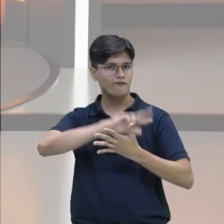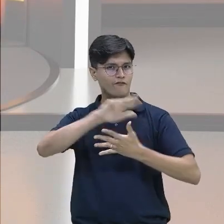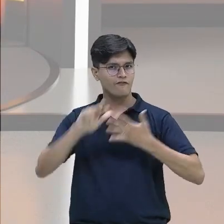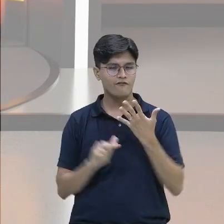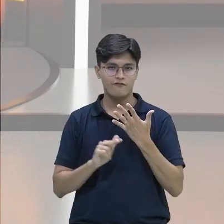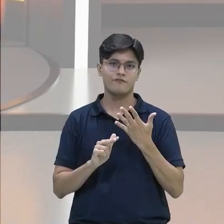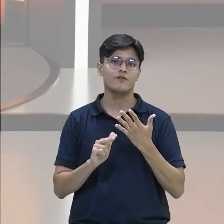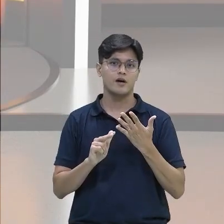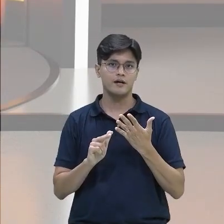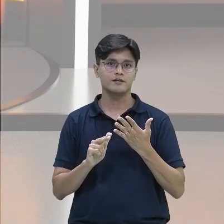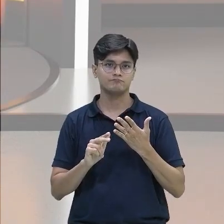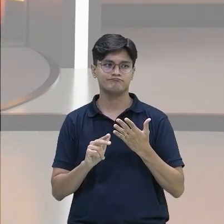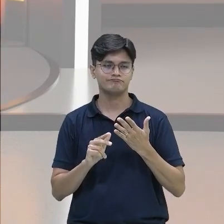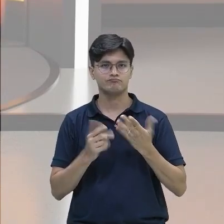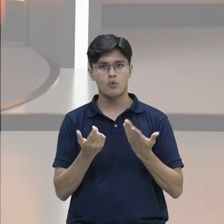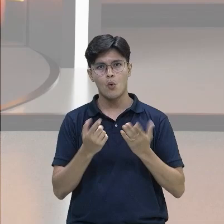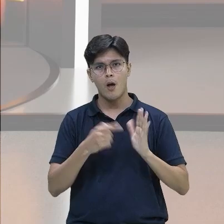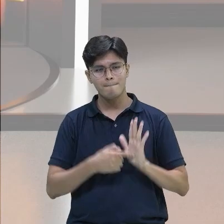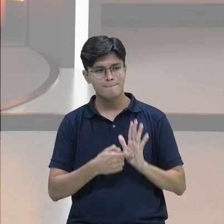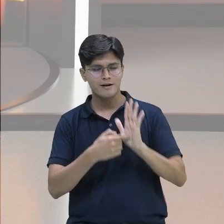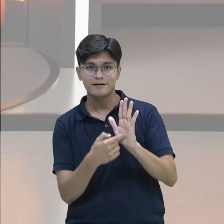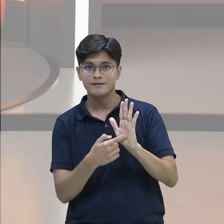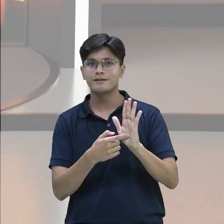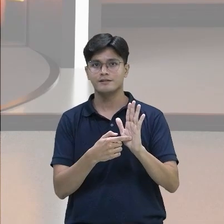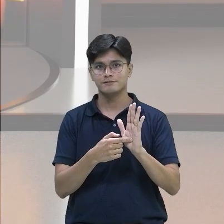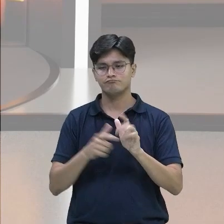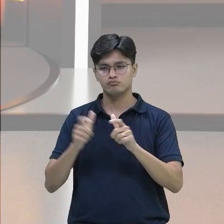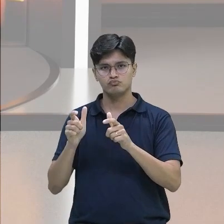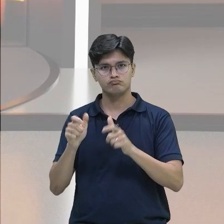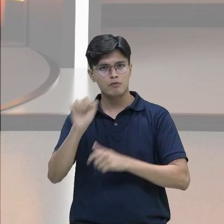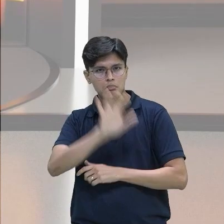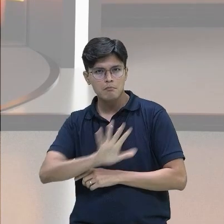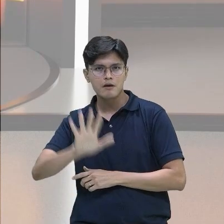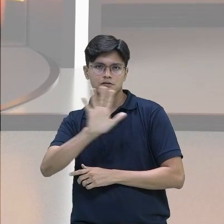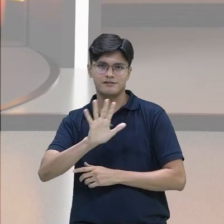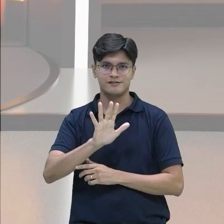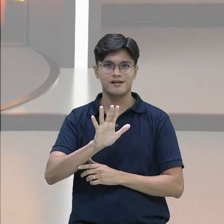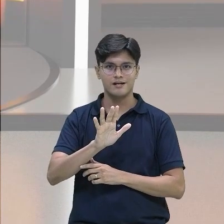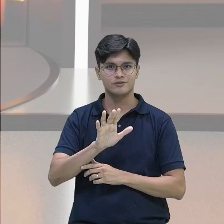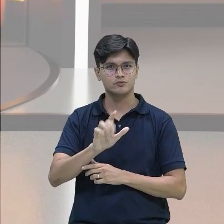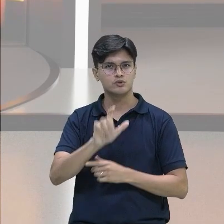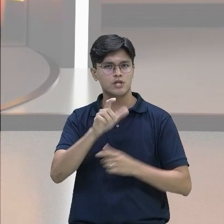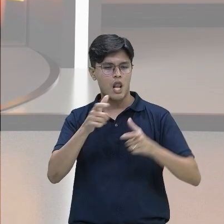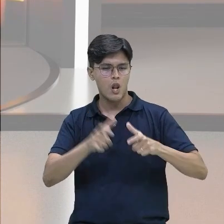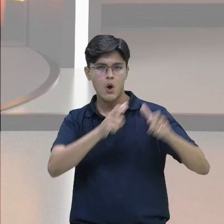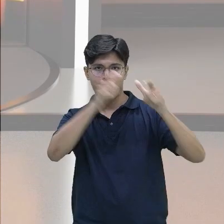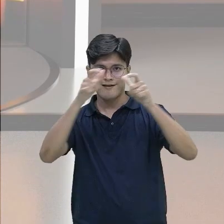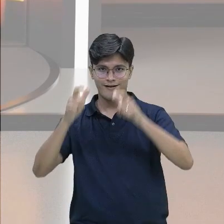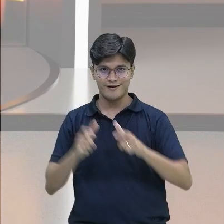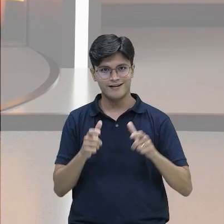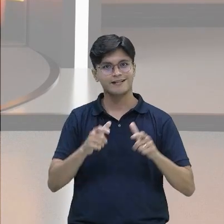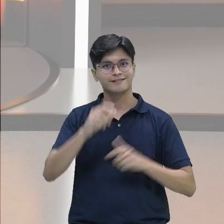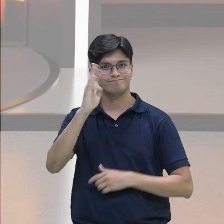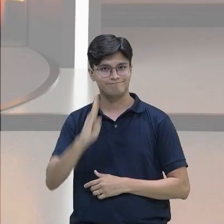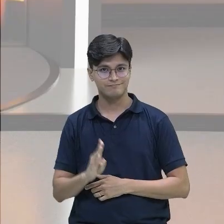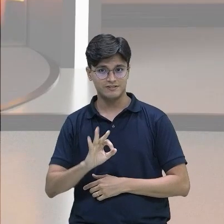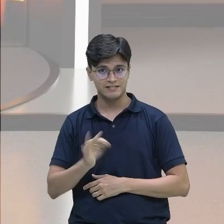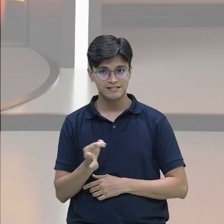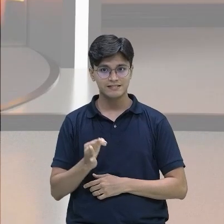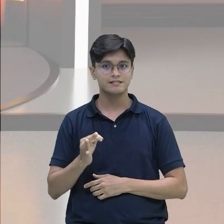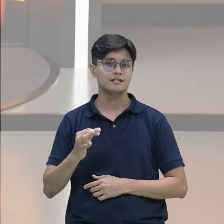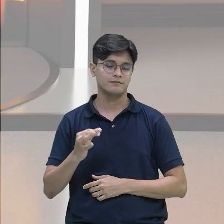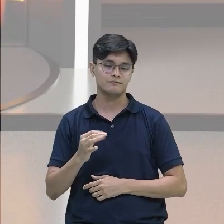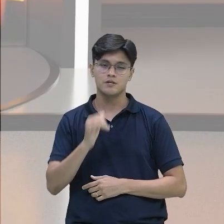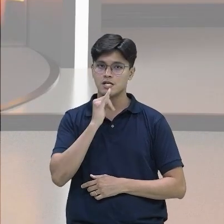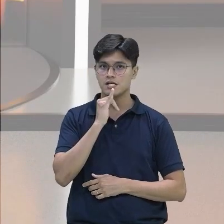a paisagem de cada pedacinho do nosso país. E a gente vai observar que vamos ter tanto na parte